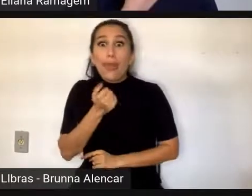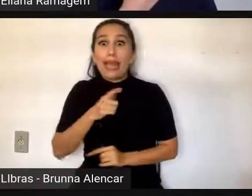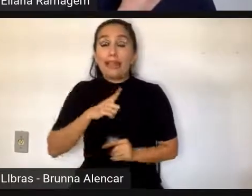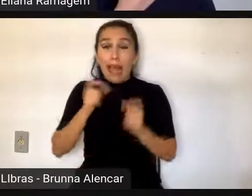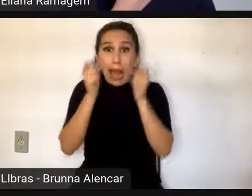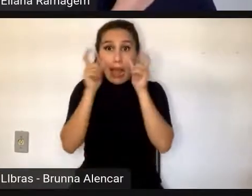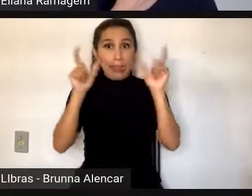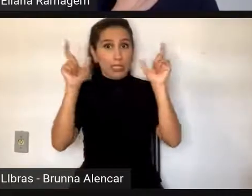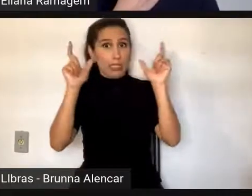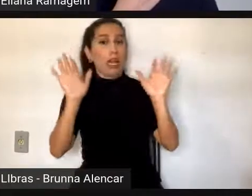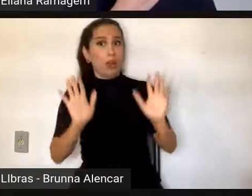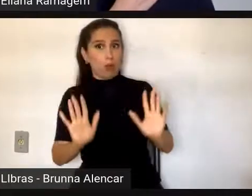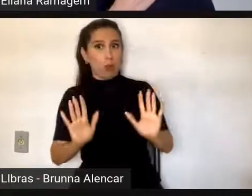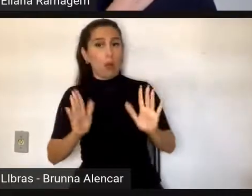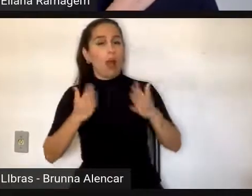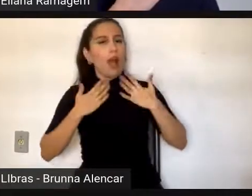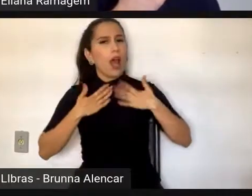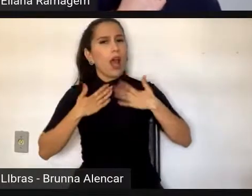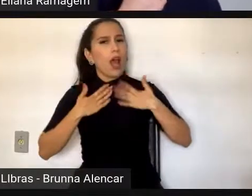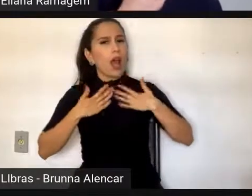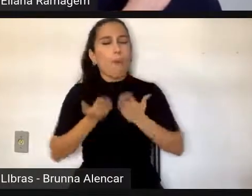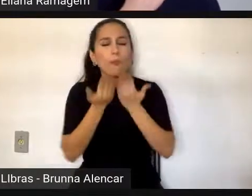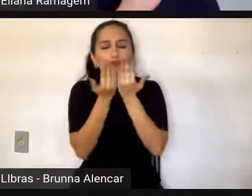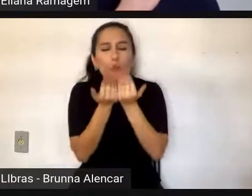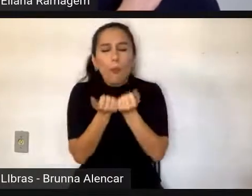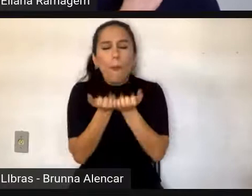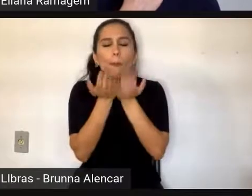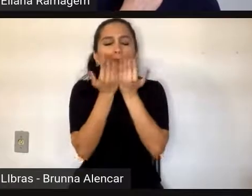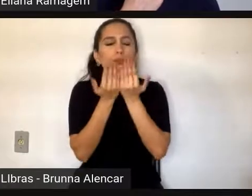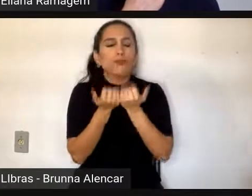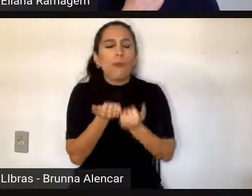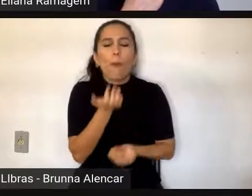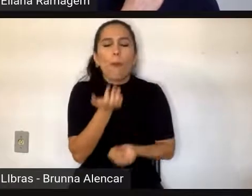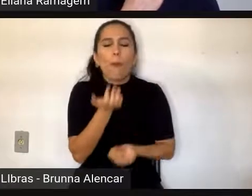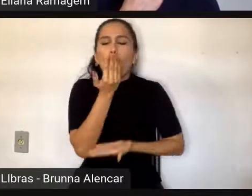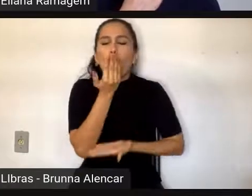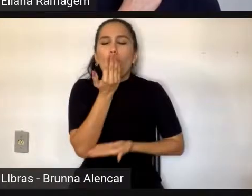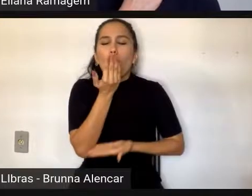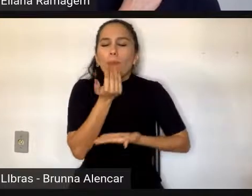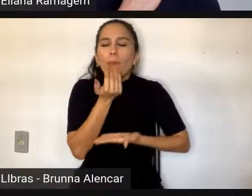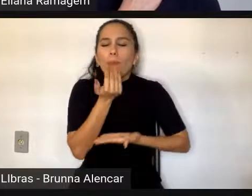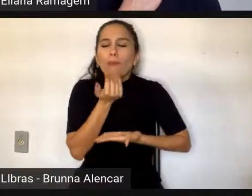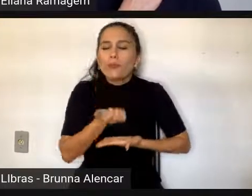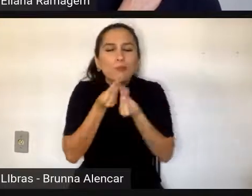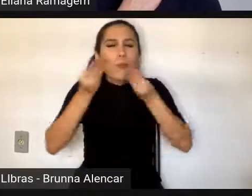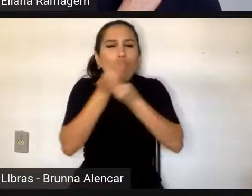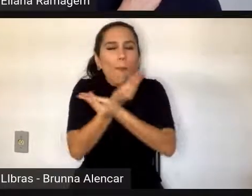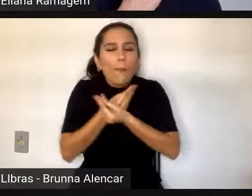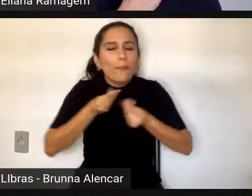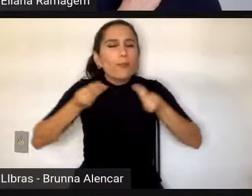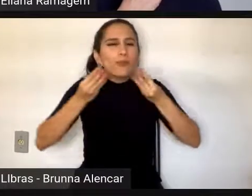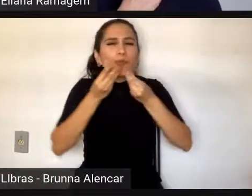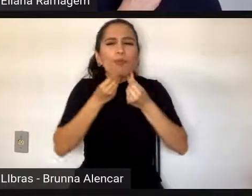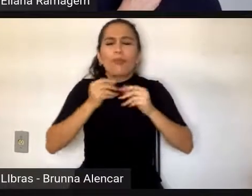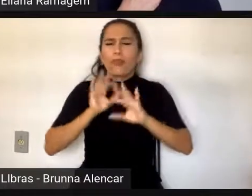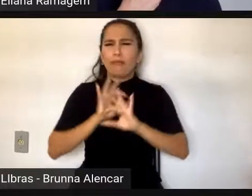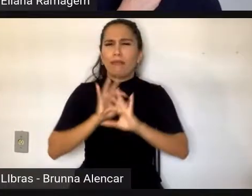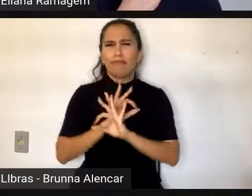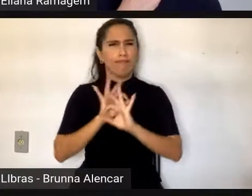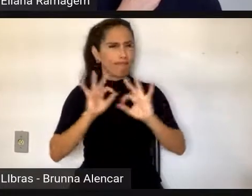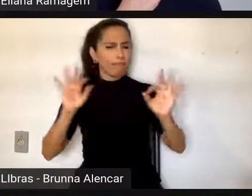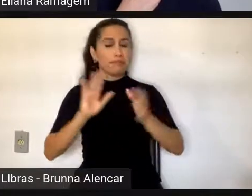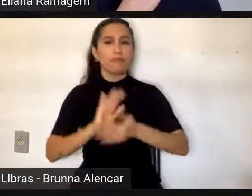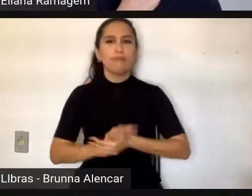plena, comer devagar, saboreando, né? Isso também acaba ajudando. E aquelas dicas que eu falei